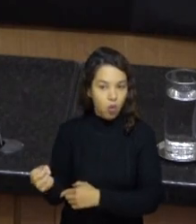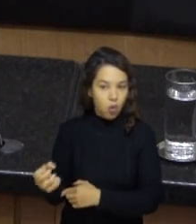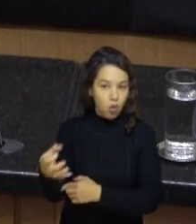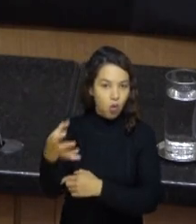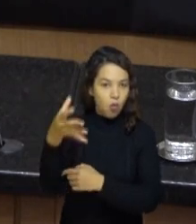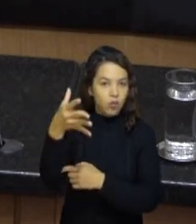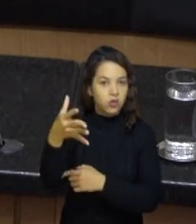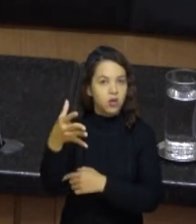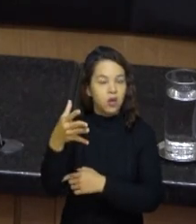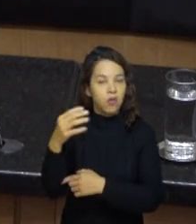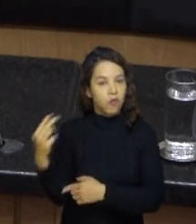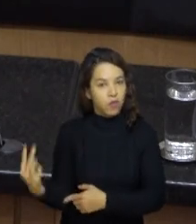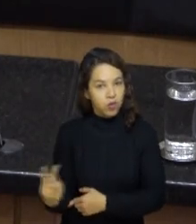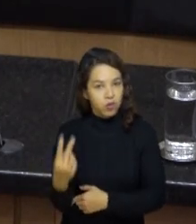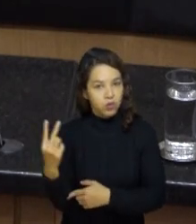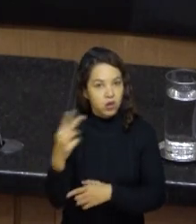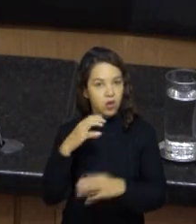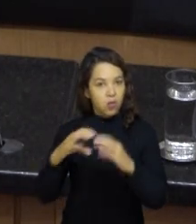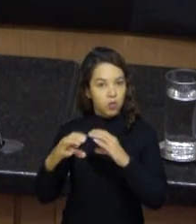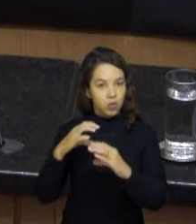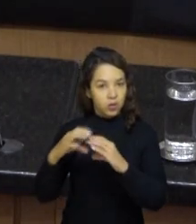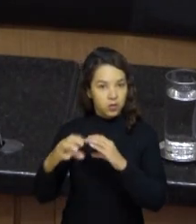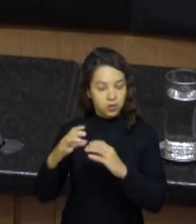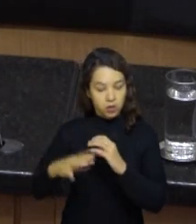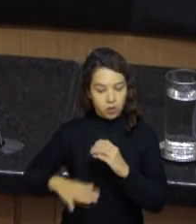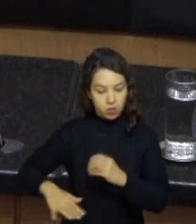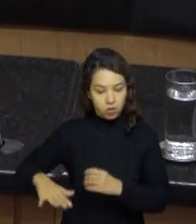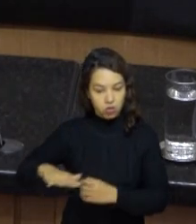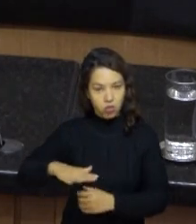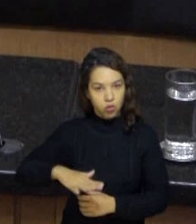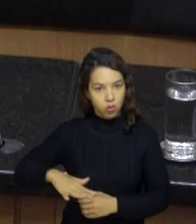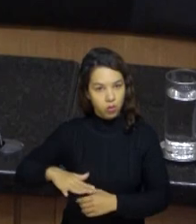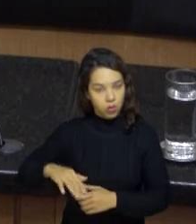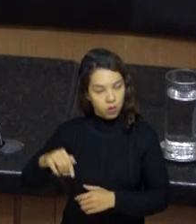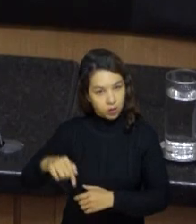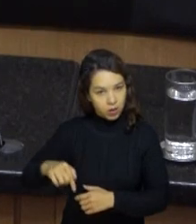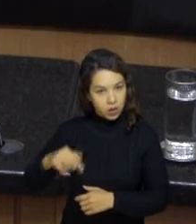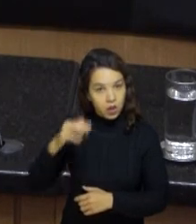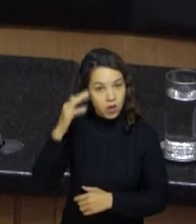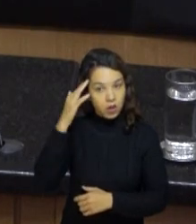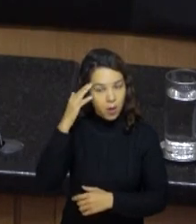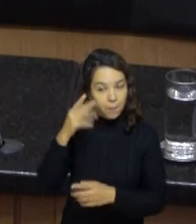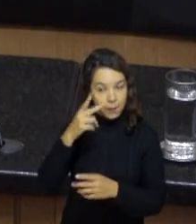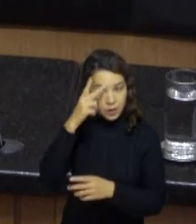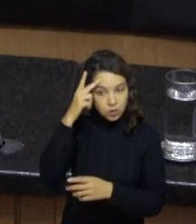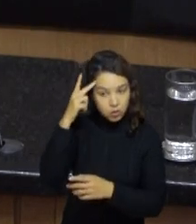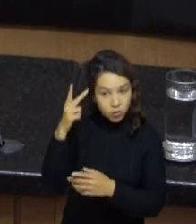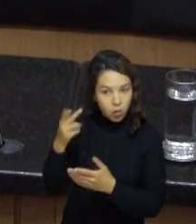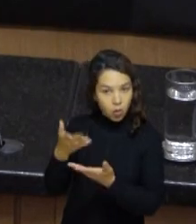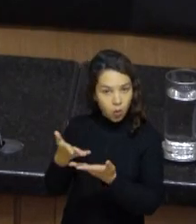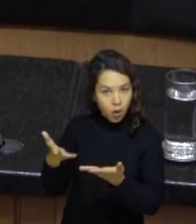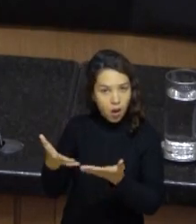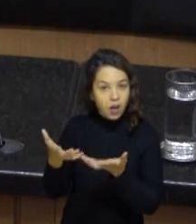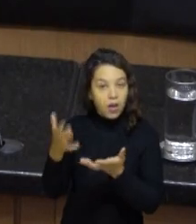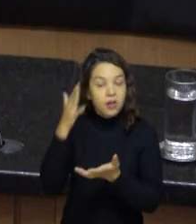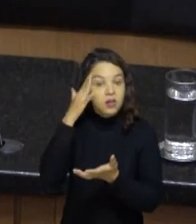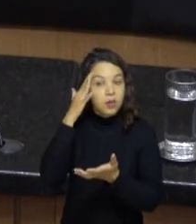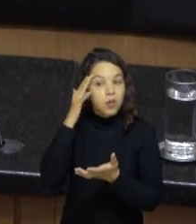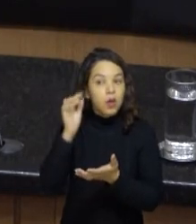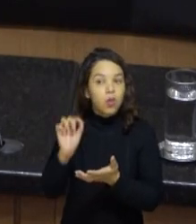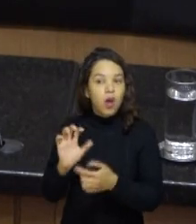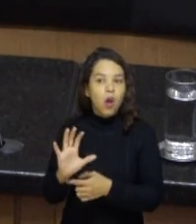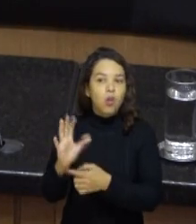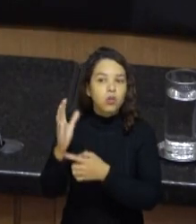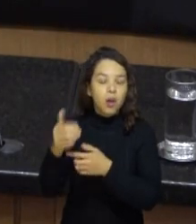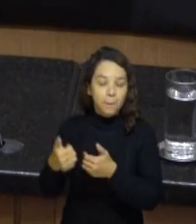regional, de compreender que as pessoas querem saber o que acontece perto de si, próximo de si. E inaugurou